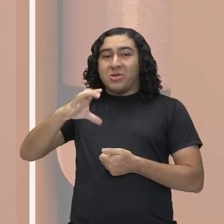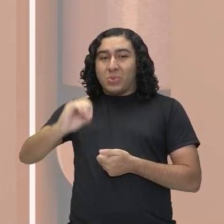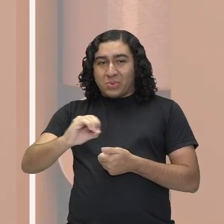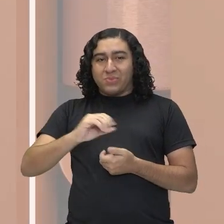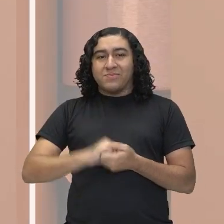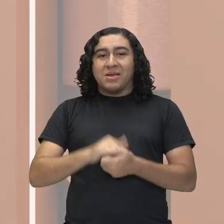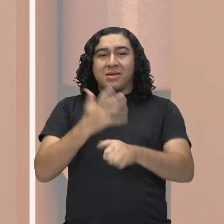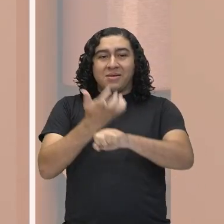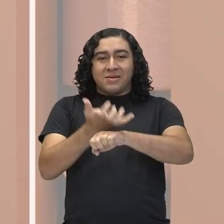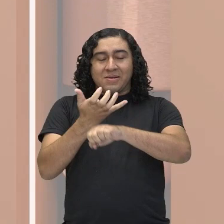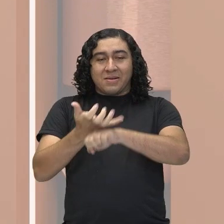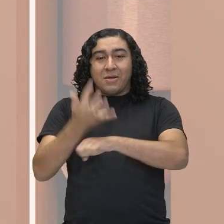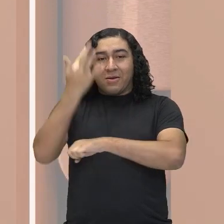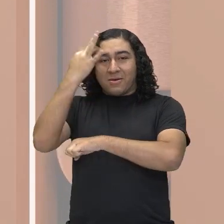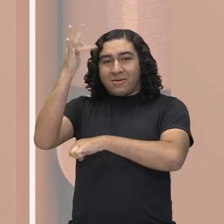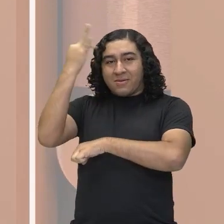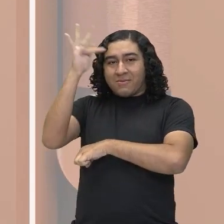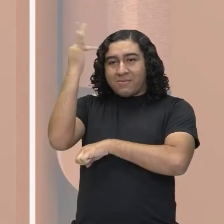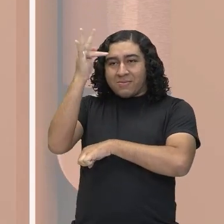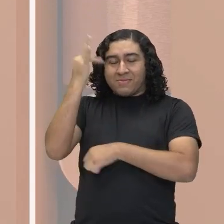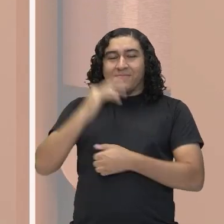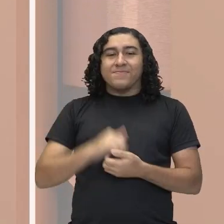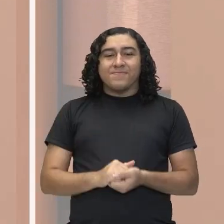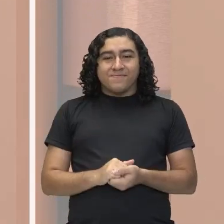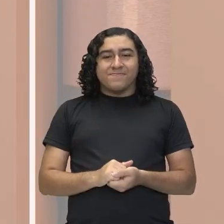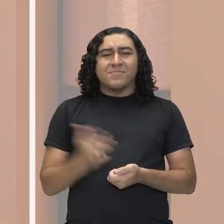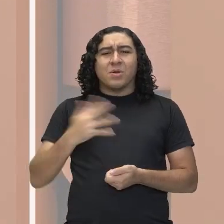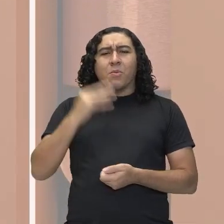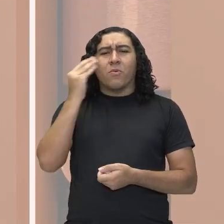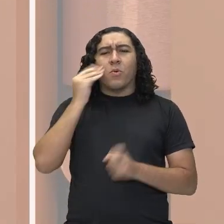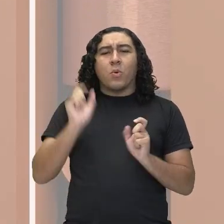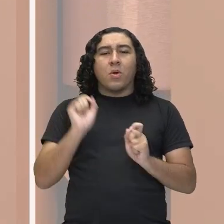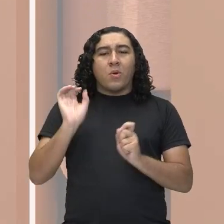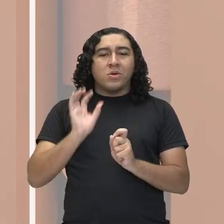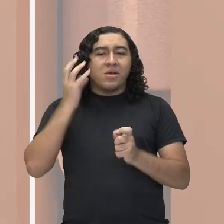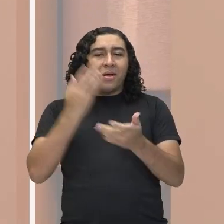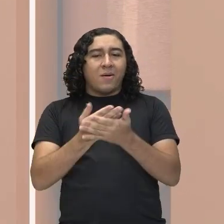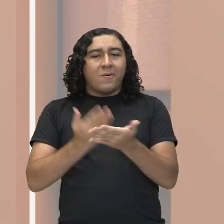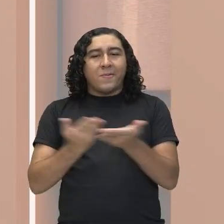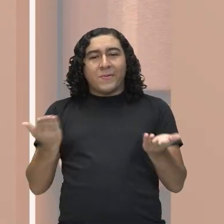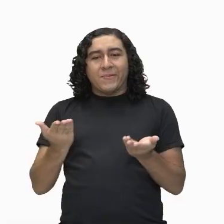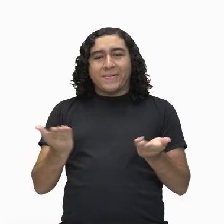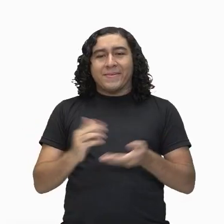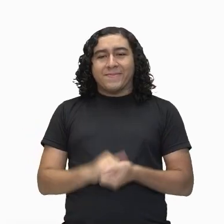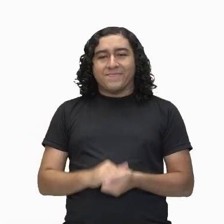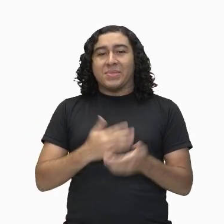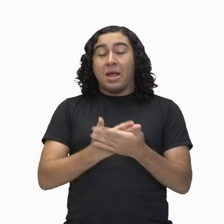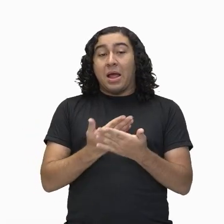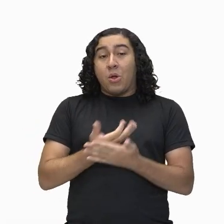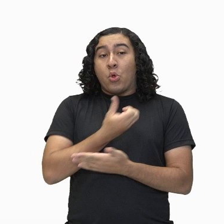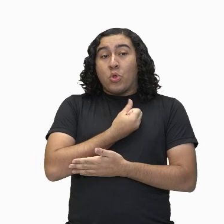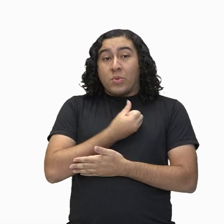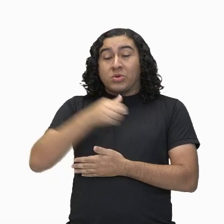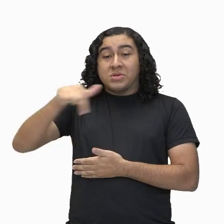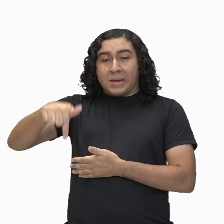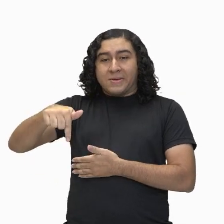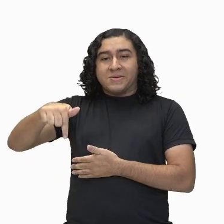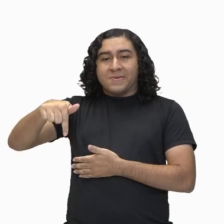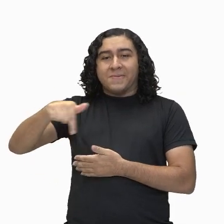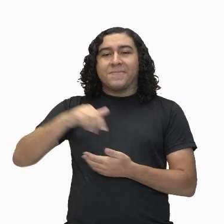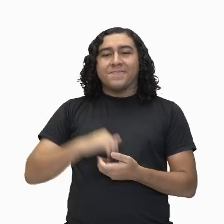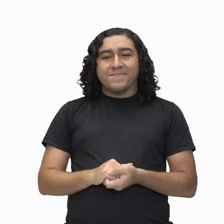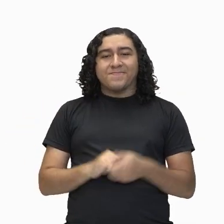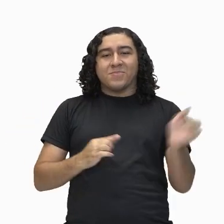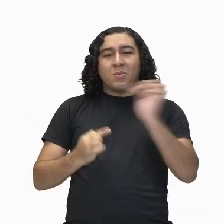Assis de Filosofia. Vamos ver o que vai acontecer nessa aula? É a nossa aula de número 7,